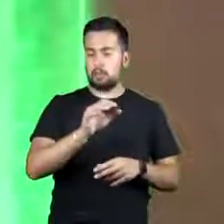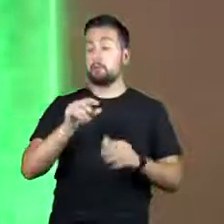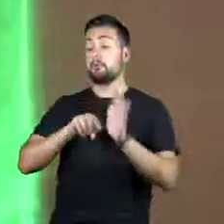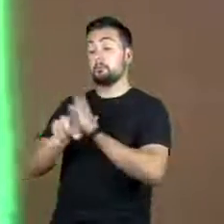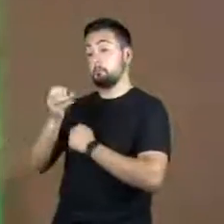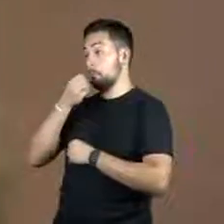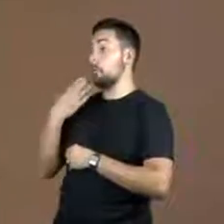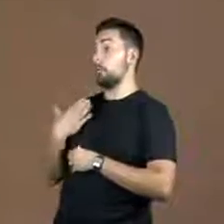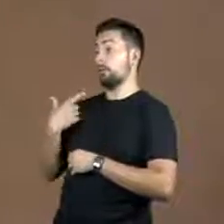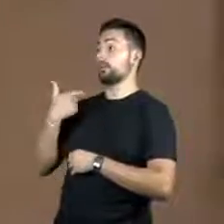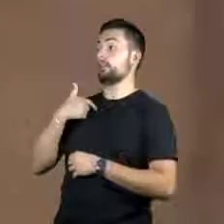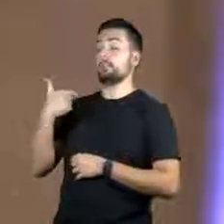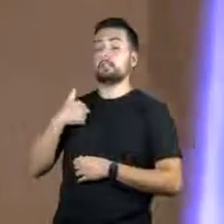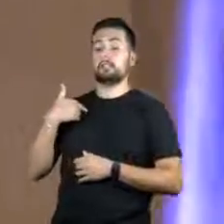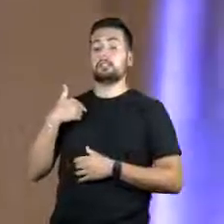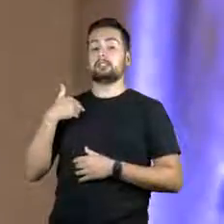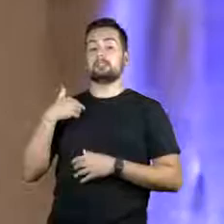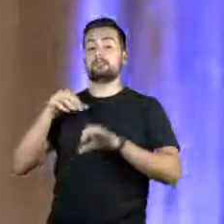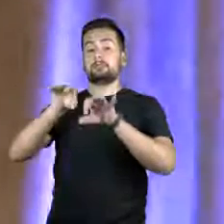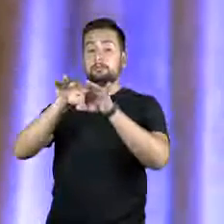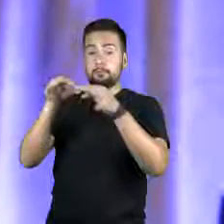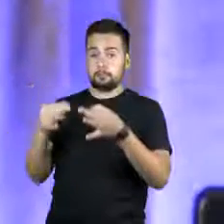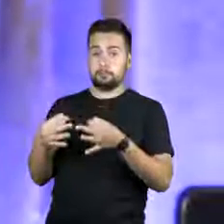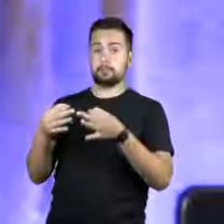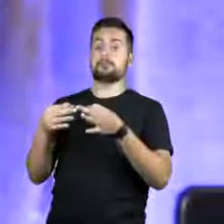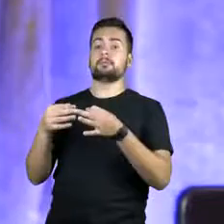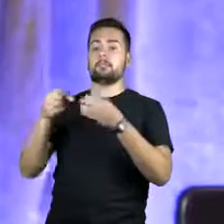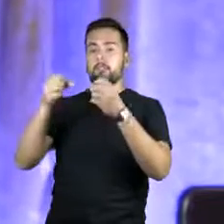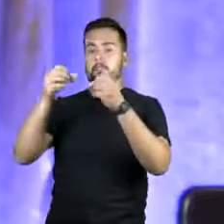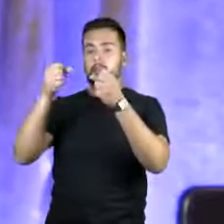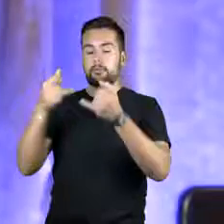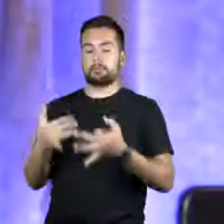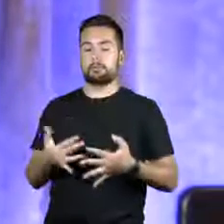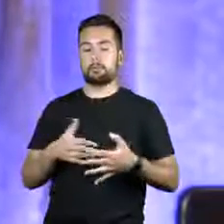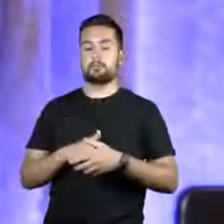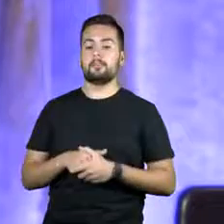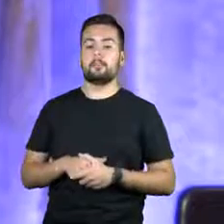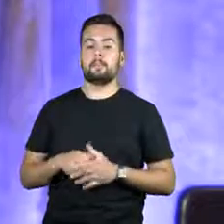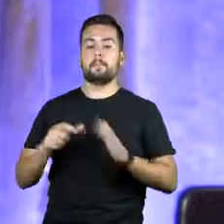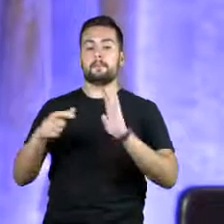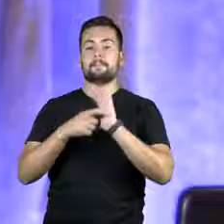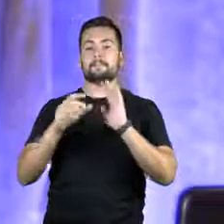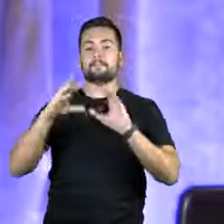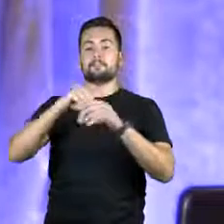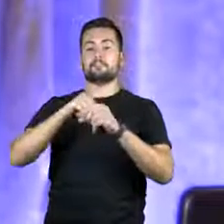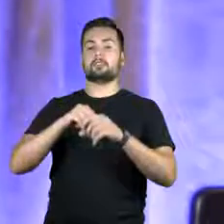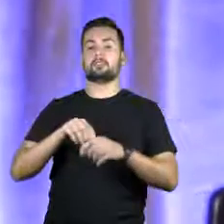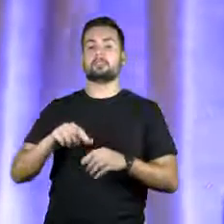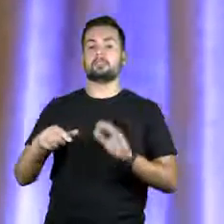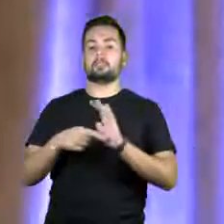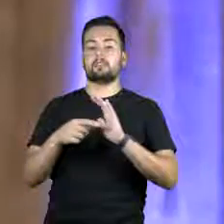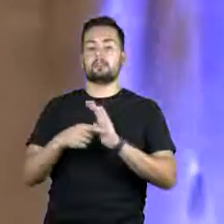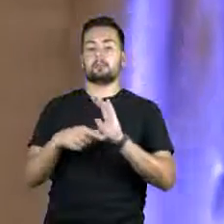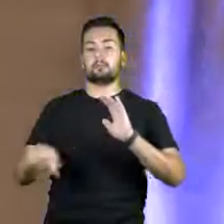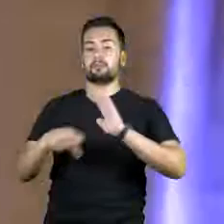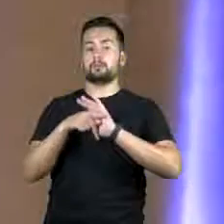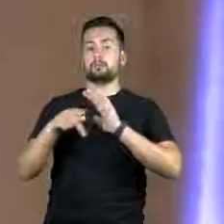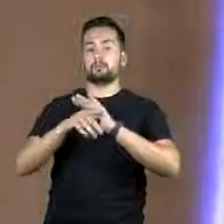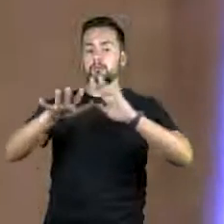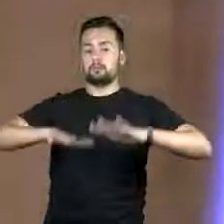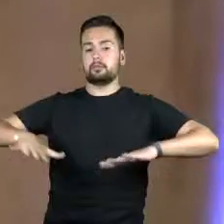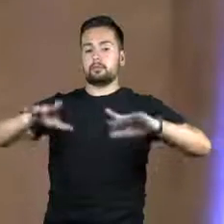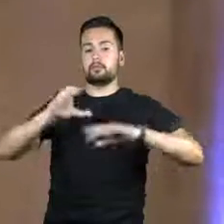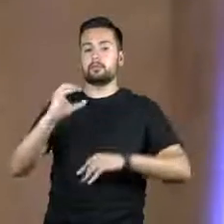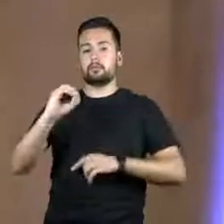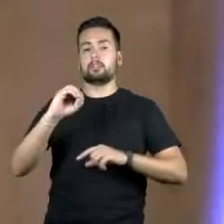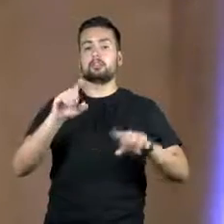tá? Eu acabei trazendo algumas simplificações aqui dentro do software. O software ele está apto para trabalhar tanto superfícies circulares